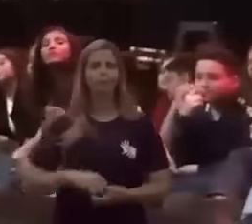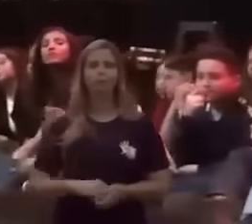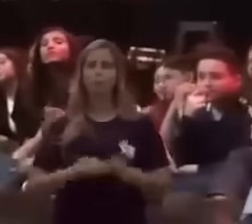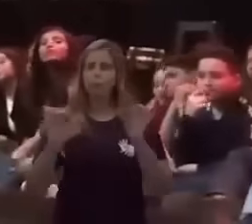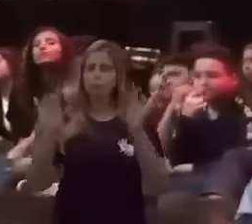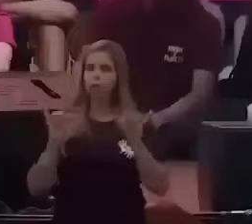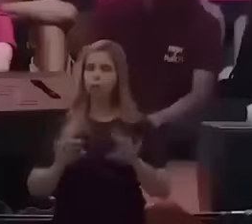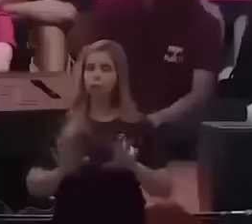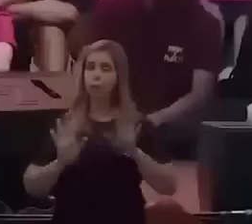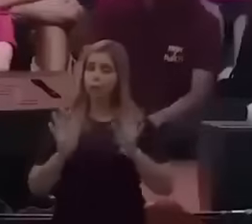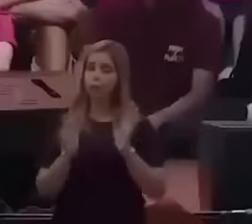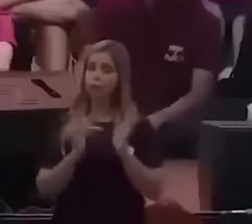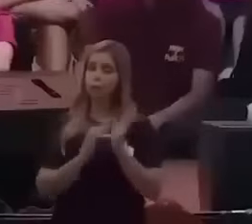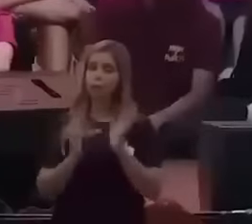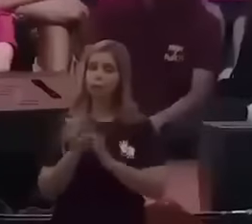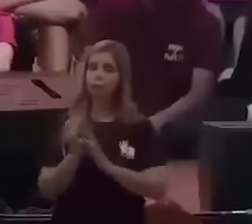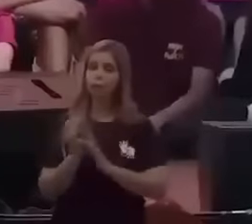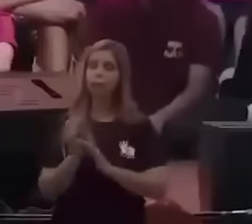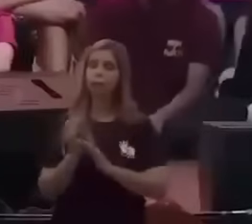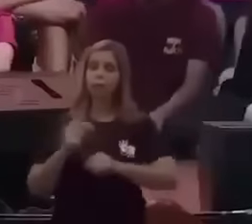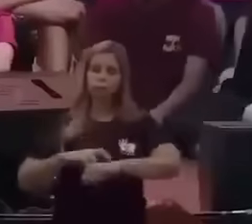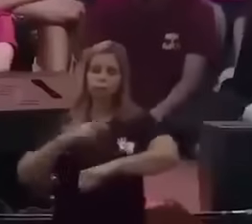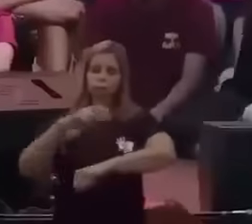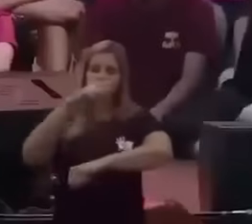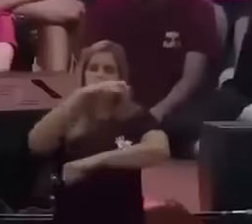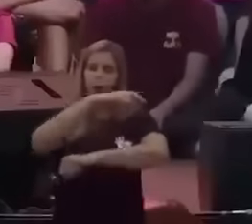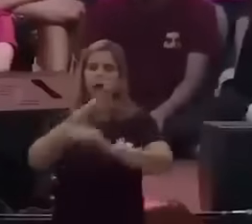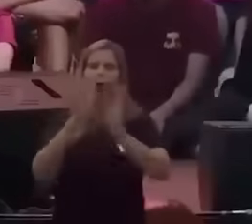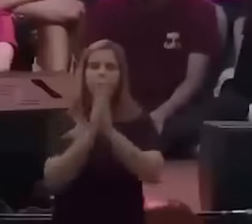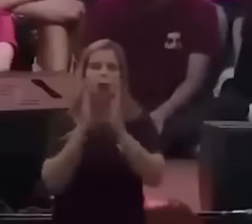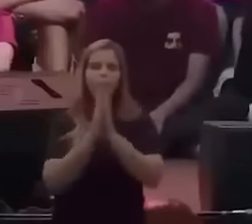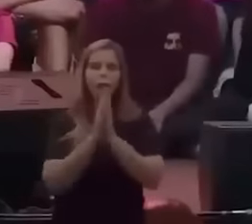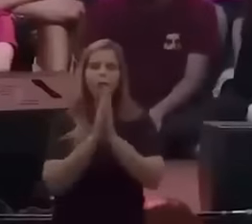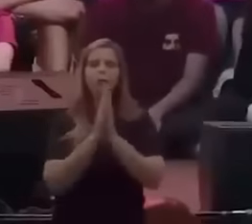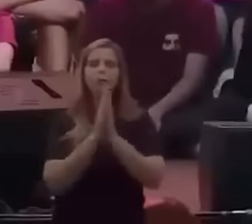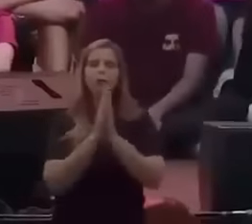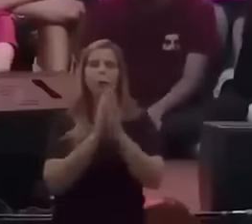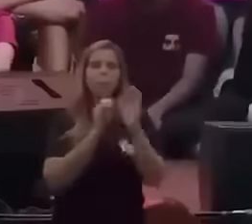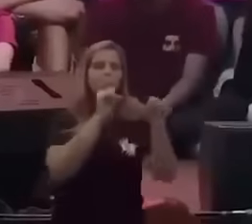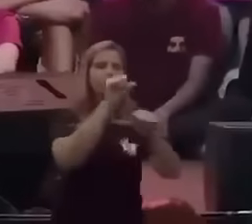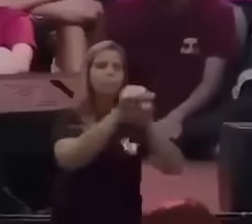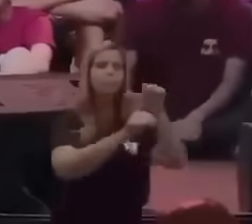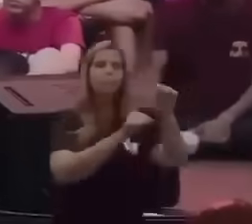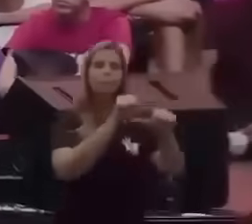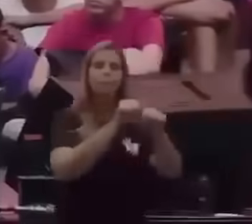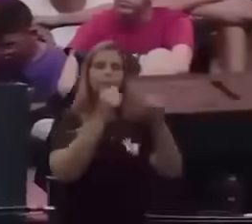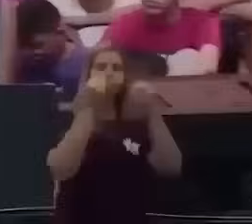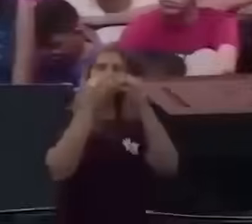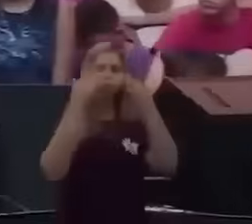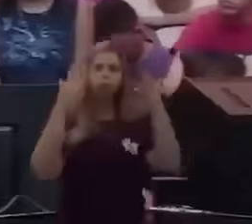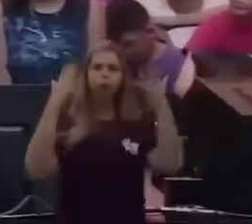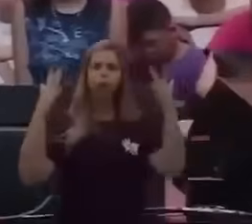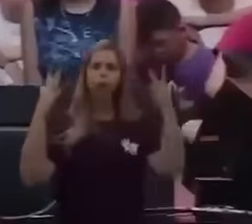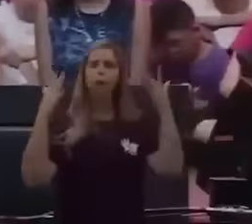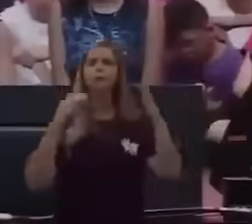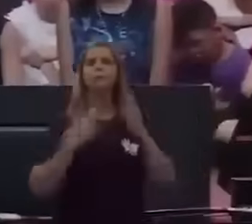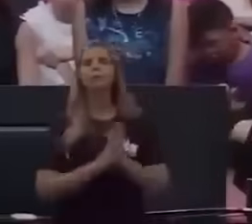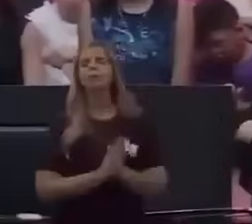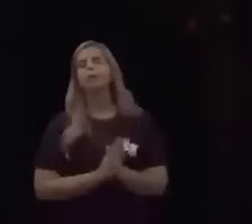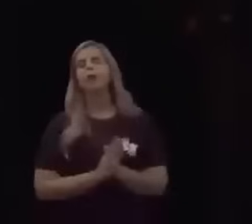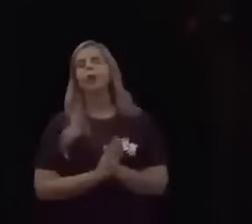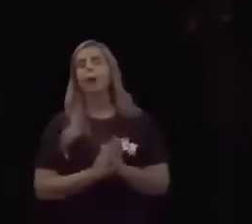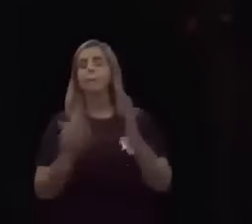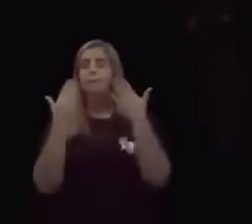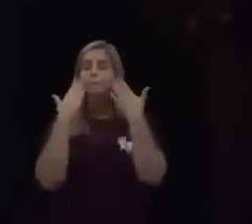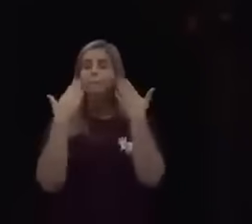monte para orar, e lá ele se transfigura, e aparecem conversando com ele em glória Moisés e